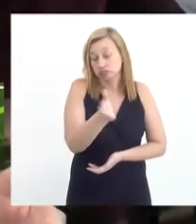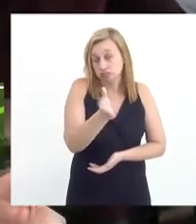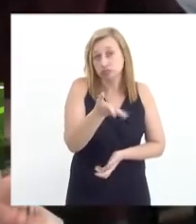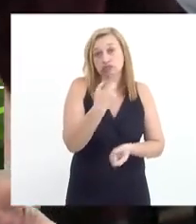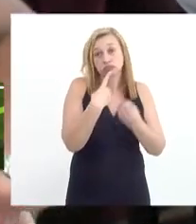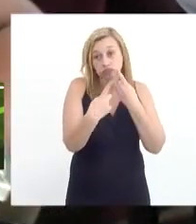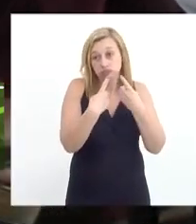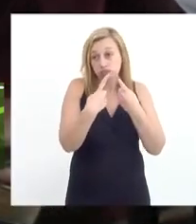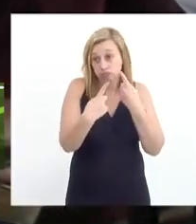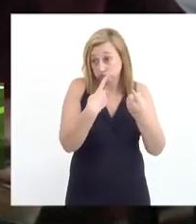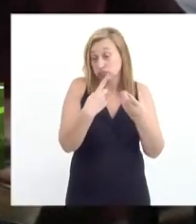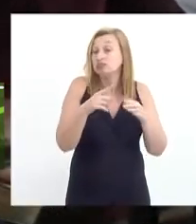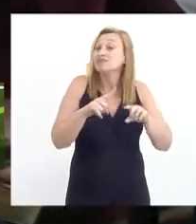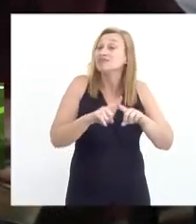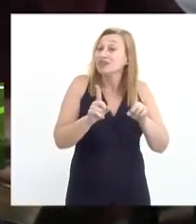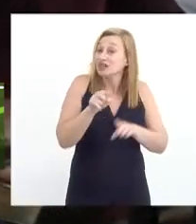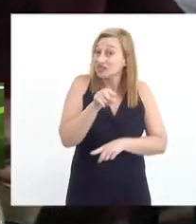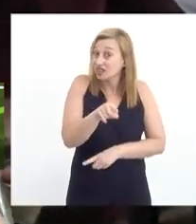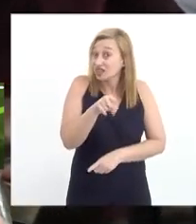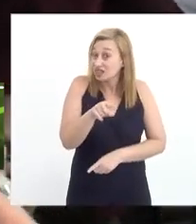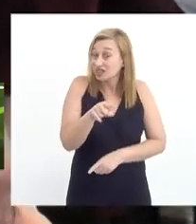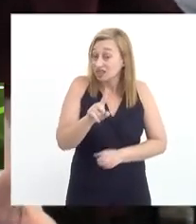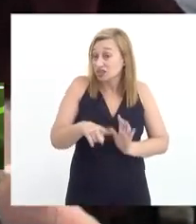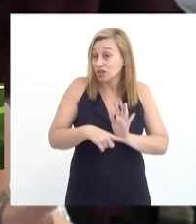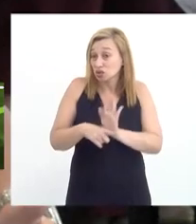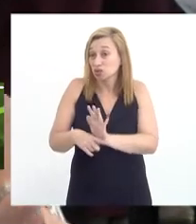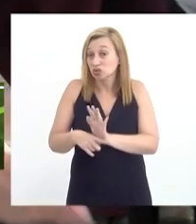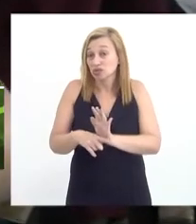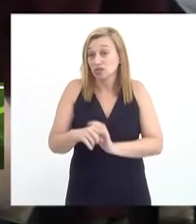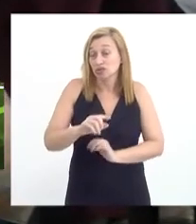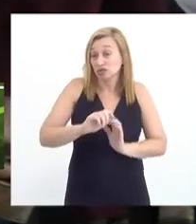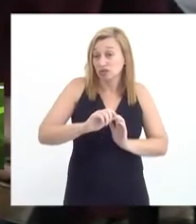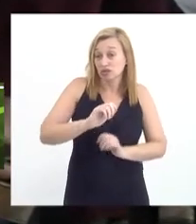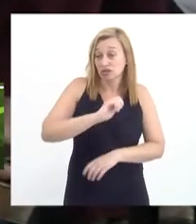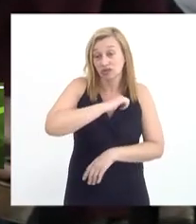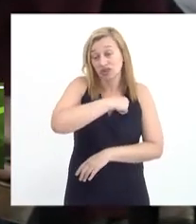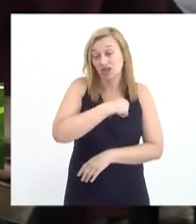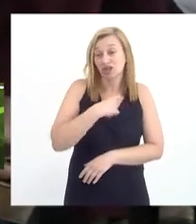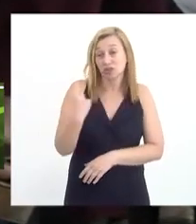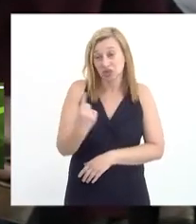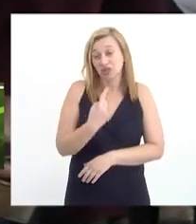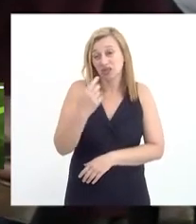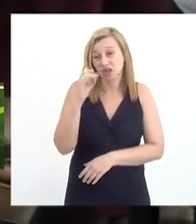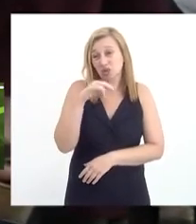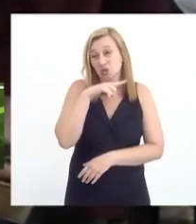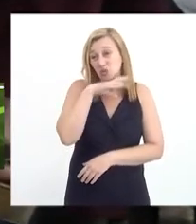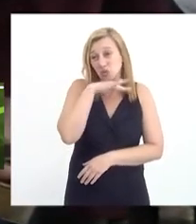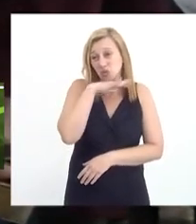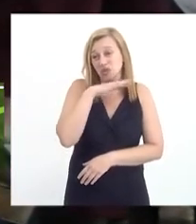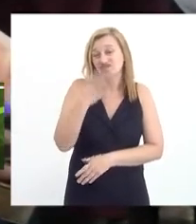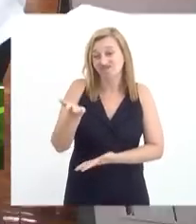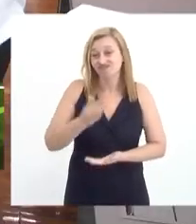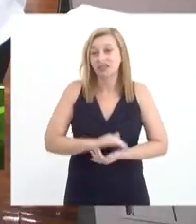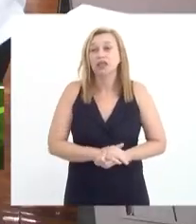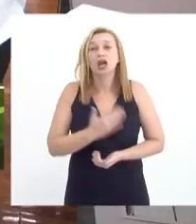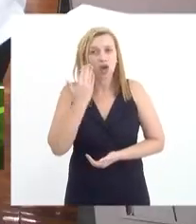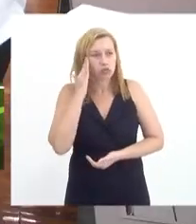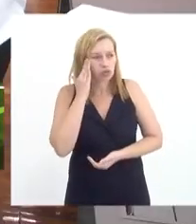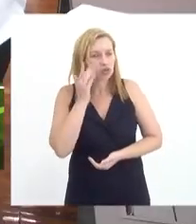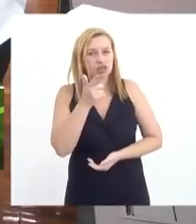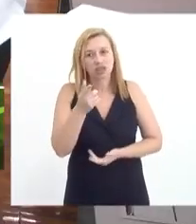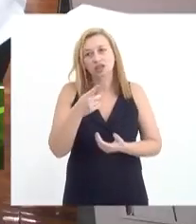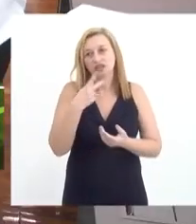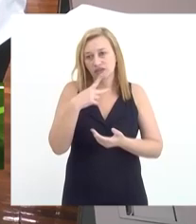Discutidos Mas esse Do regime De recuperação Fiscal Para a gente É muito ruim Eu estou entendendo Os